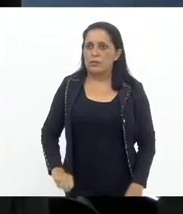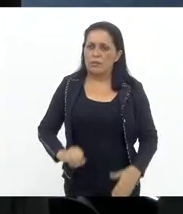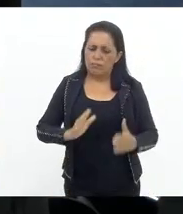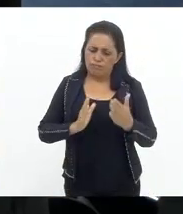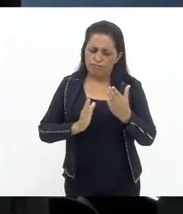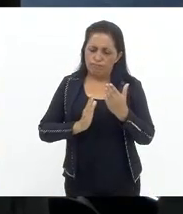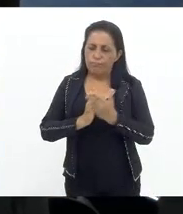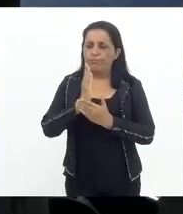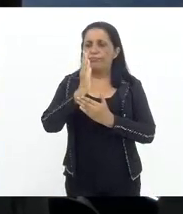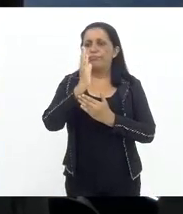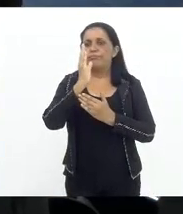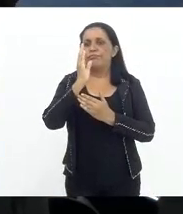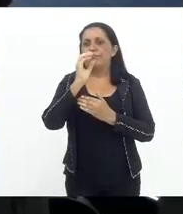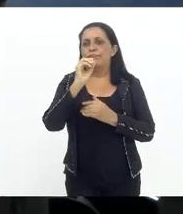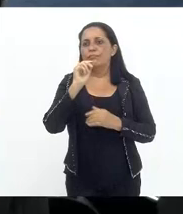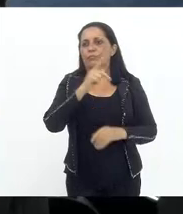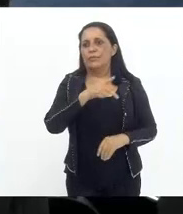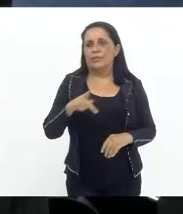Aprovadíssimo, presidente.